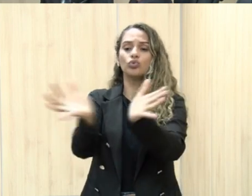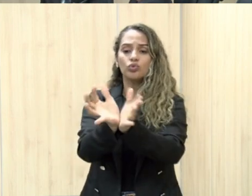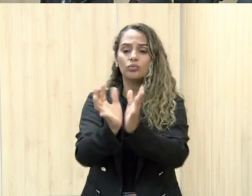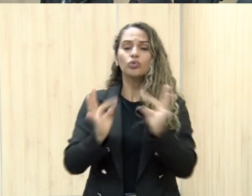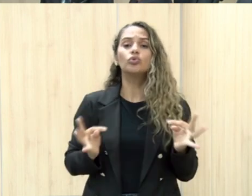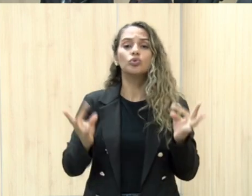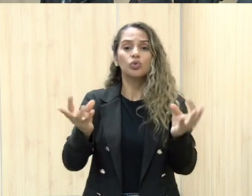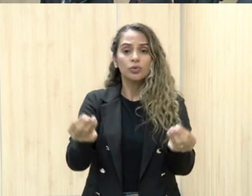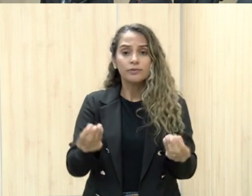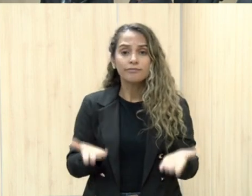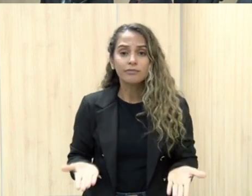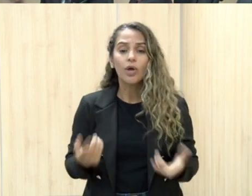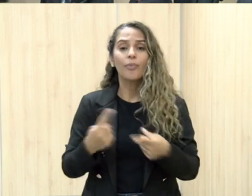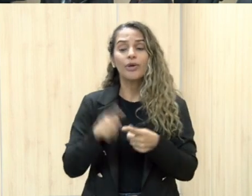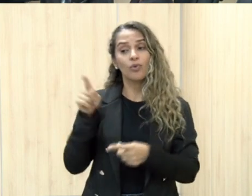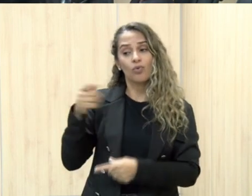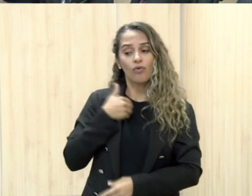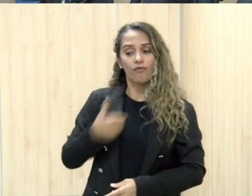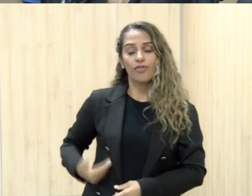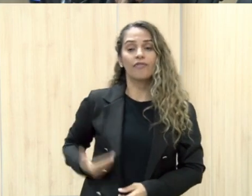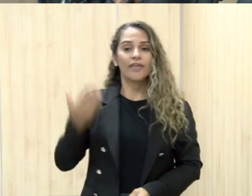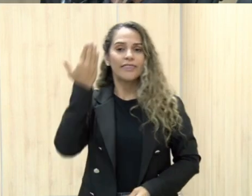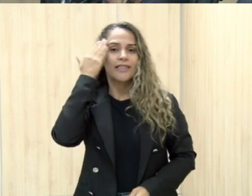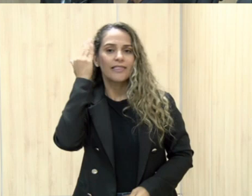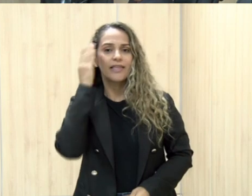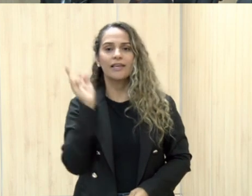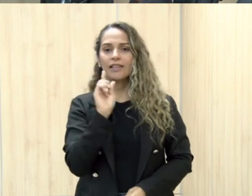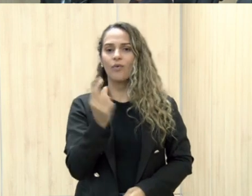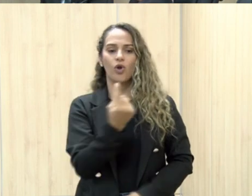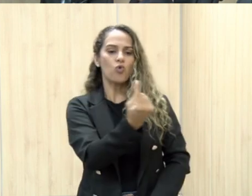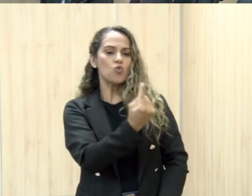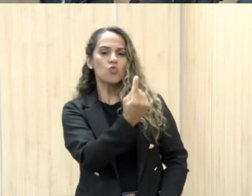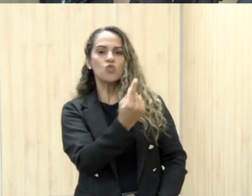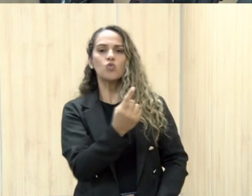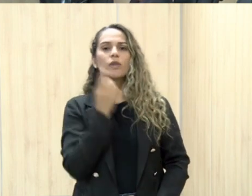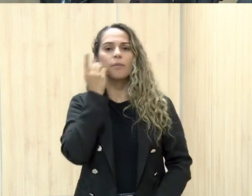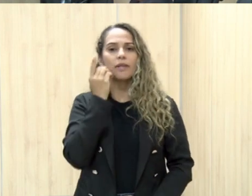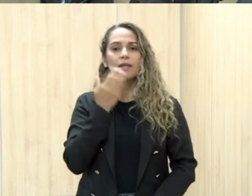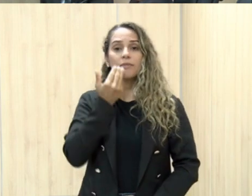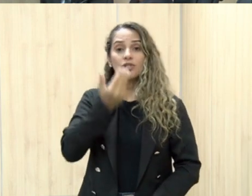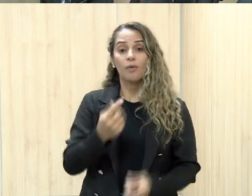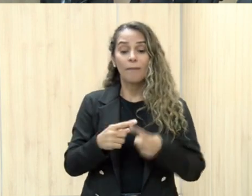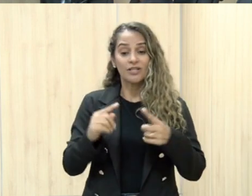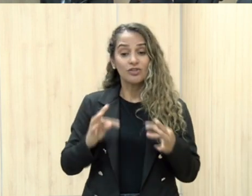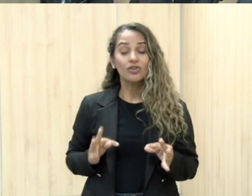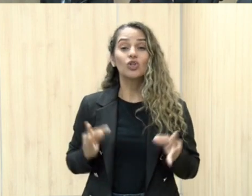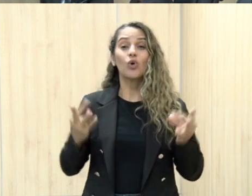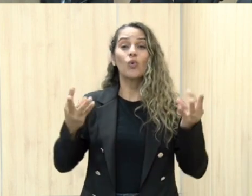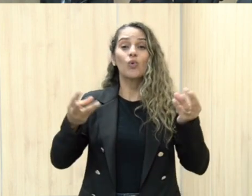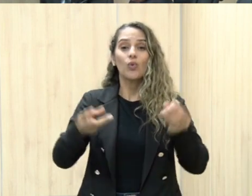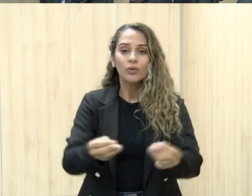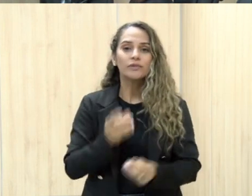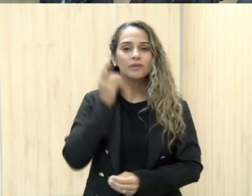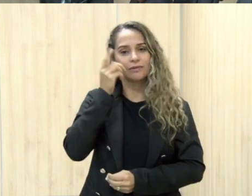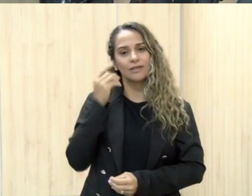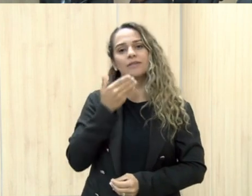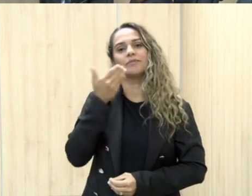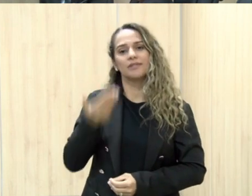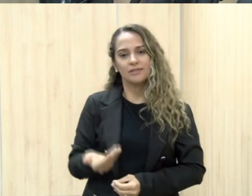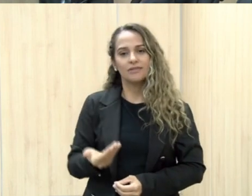até porque o governo vai entender que não é uma demanda de um deputado mas é de vários deputados